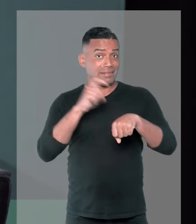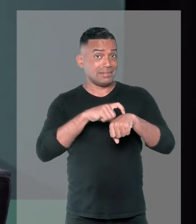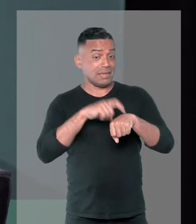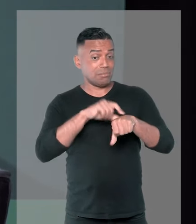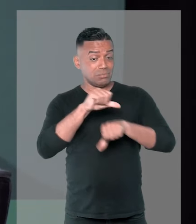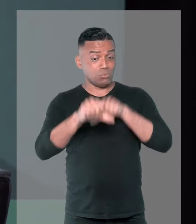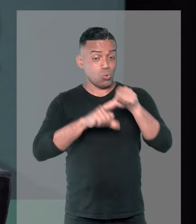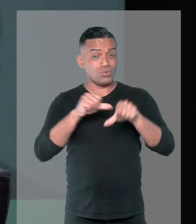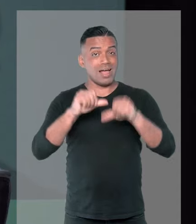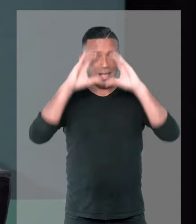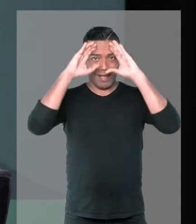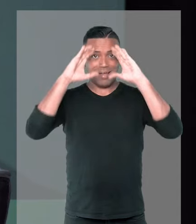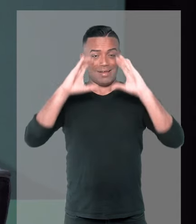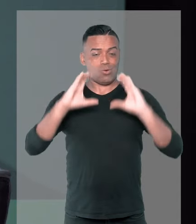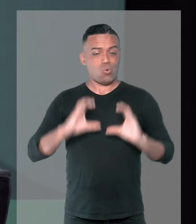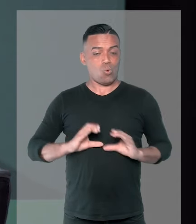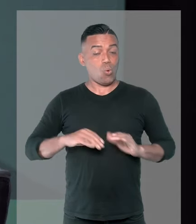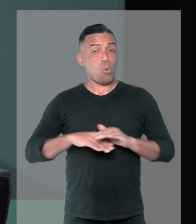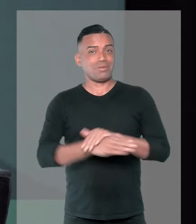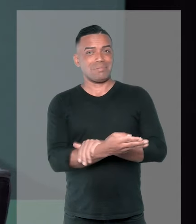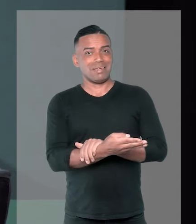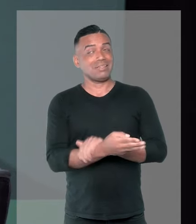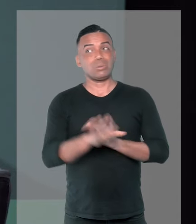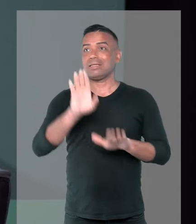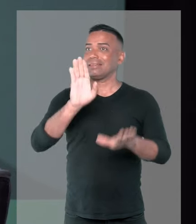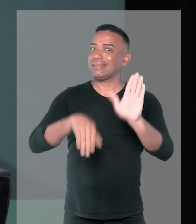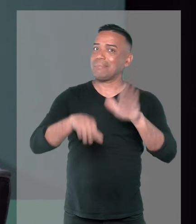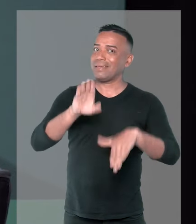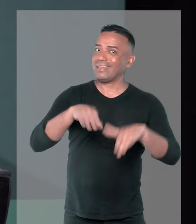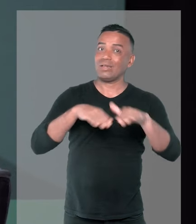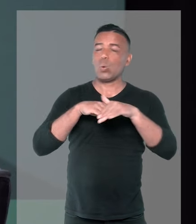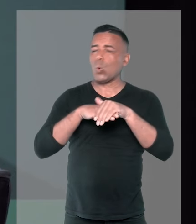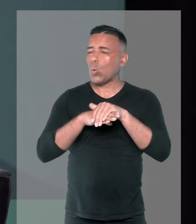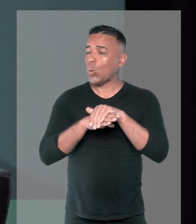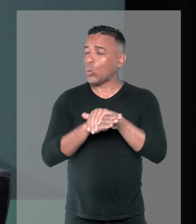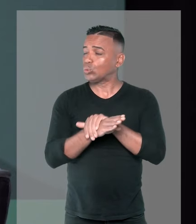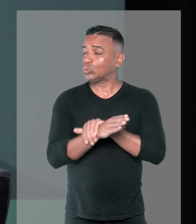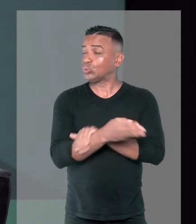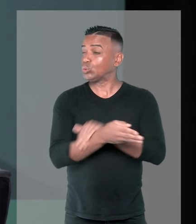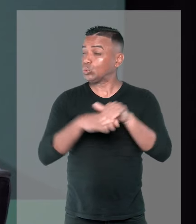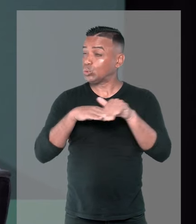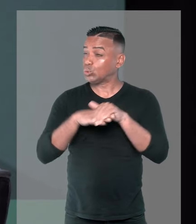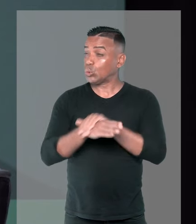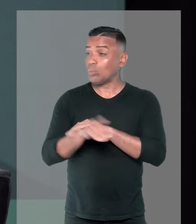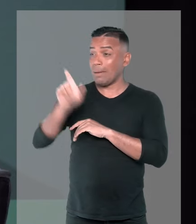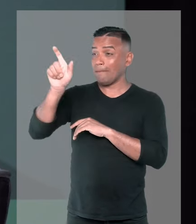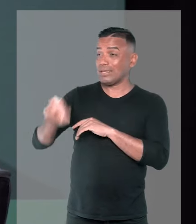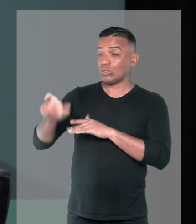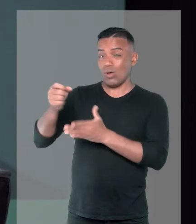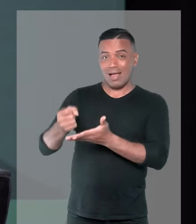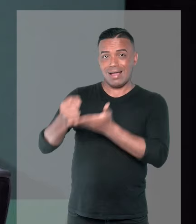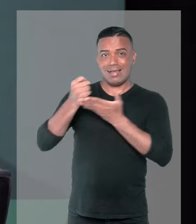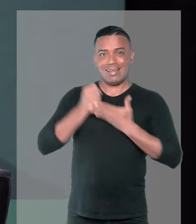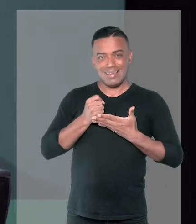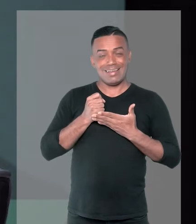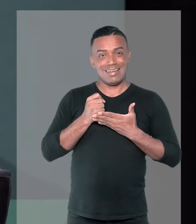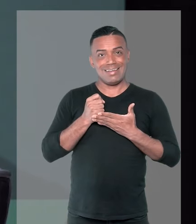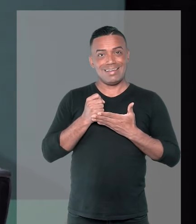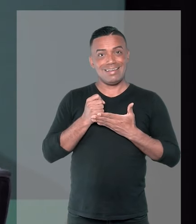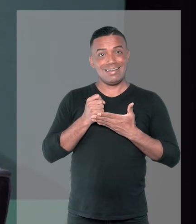Hábito é alguma coisa dependendo da complexidade do hábito né que é provido para você por uma outra pessoa ou se o